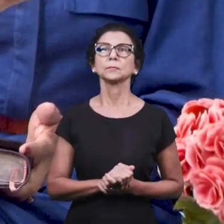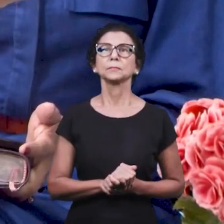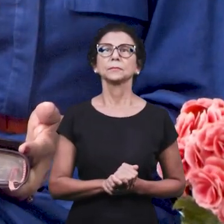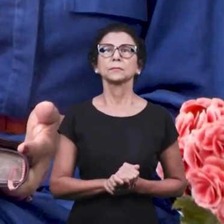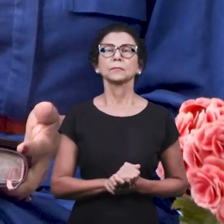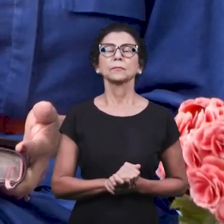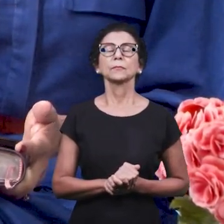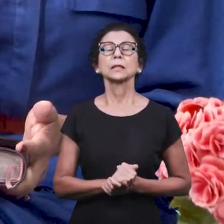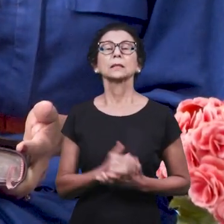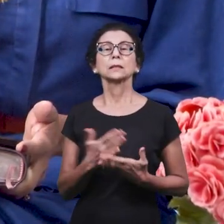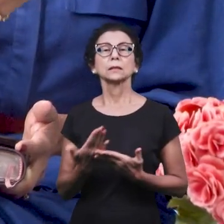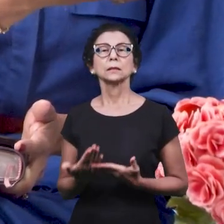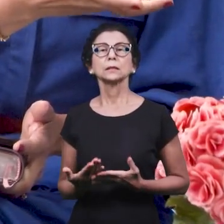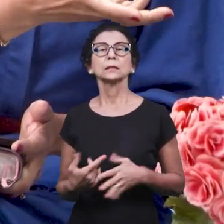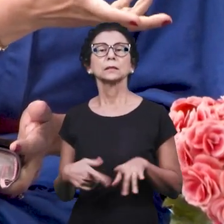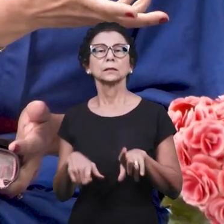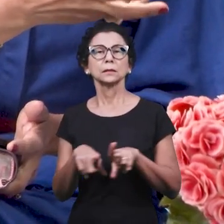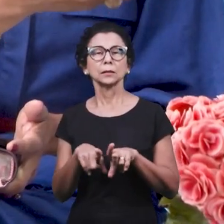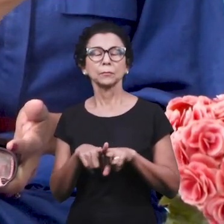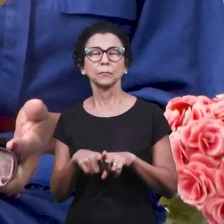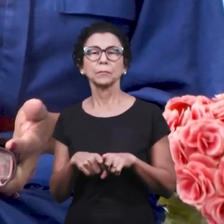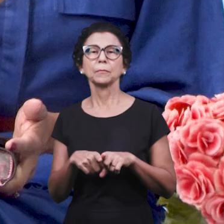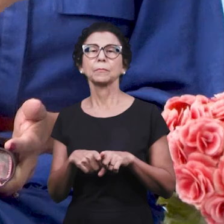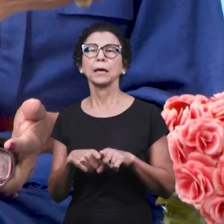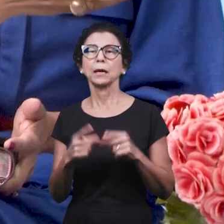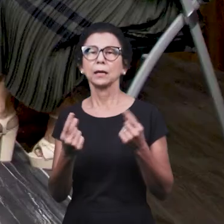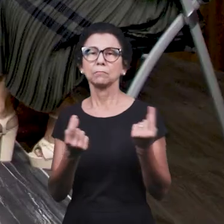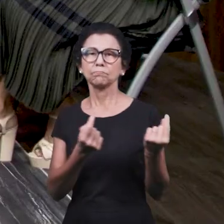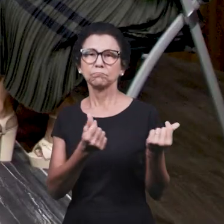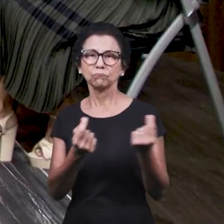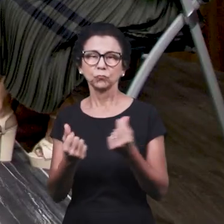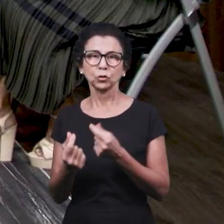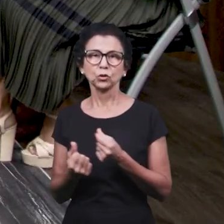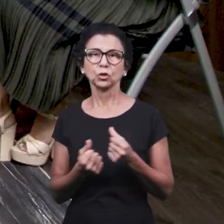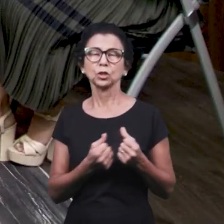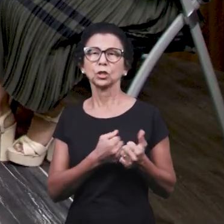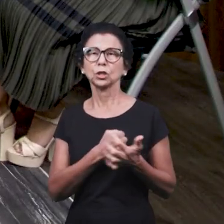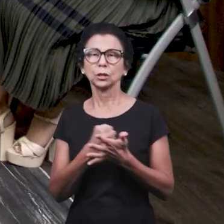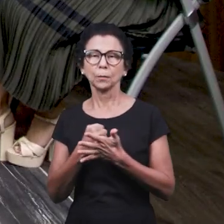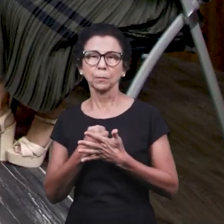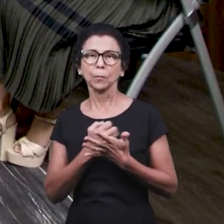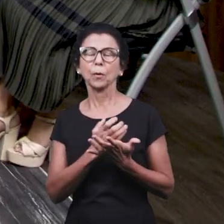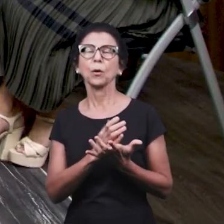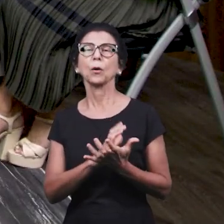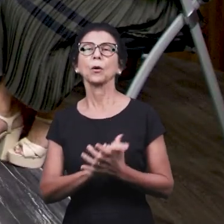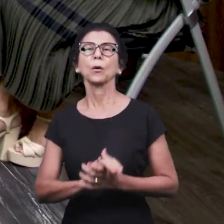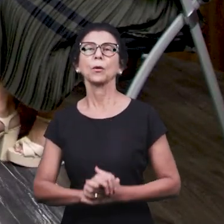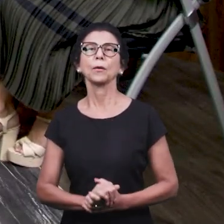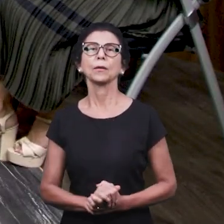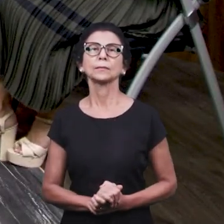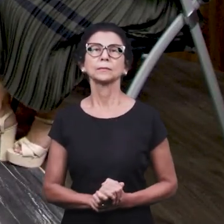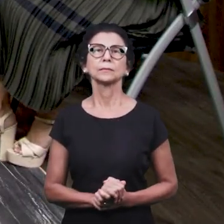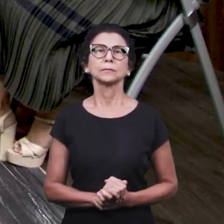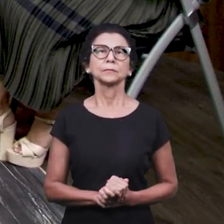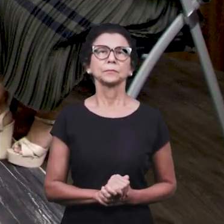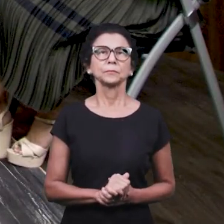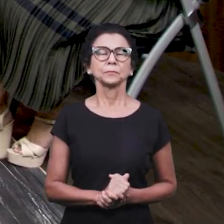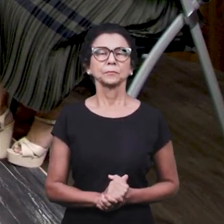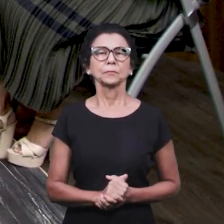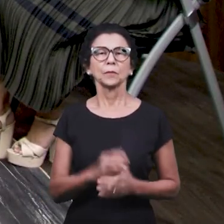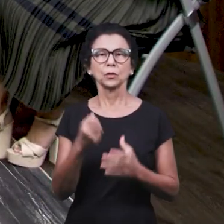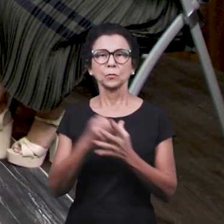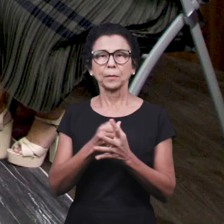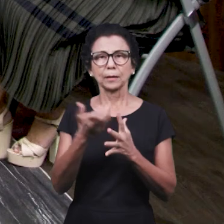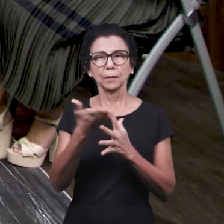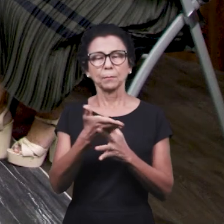proporciona, também financiamento, ajuda de custo, isso também está envolvido, né? Então, parte, sim. Tem parte